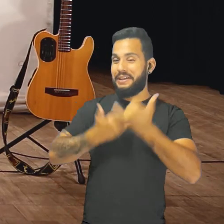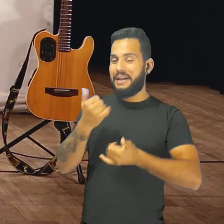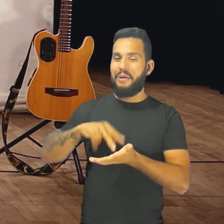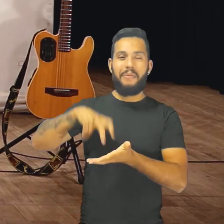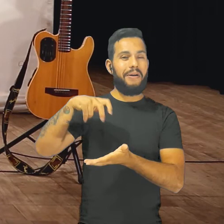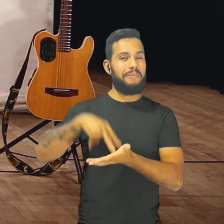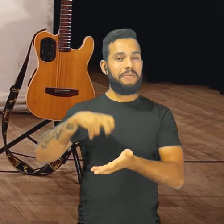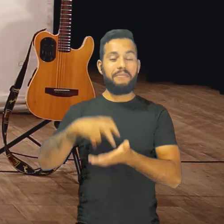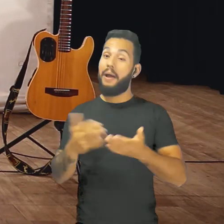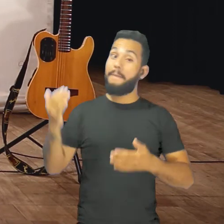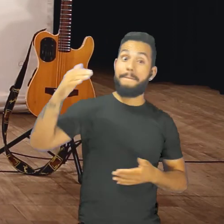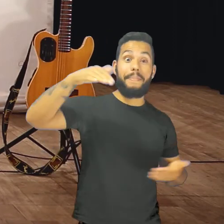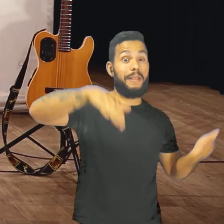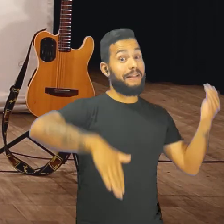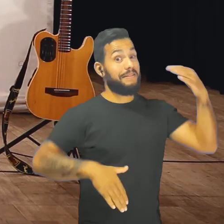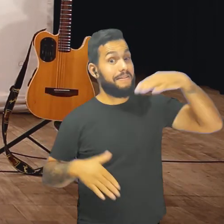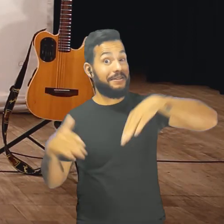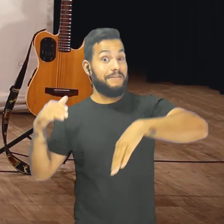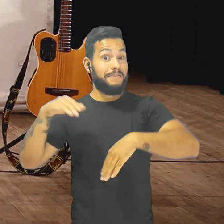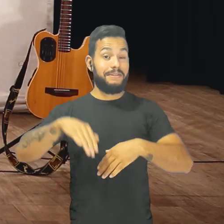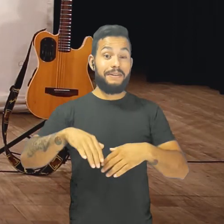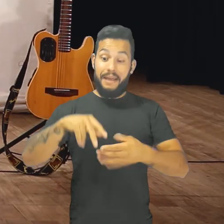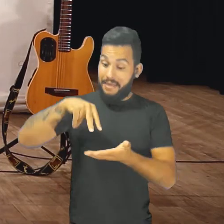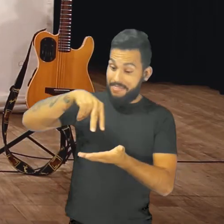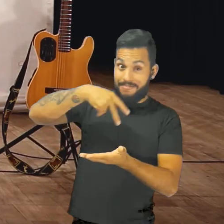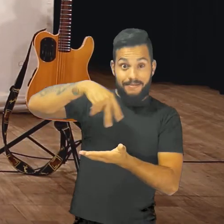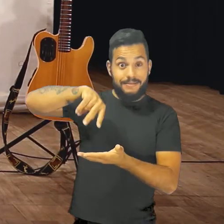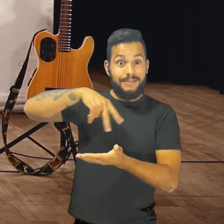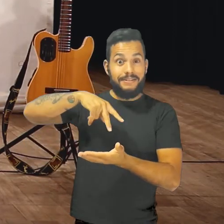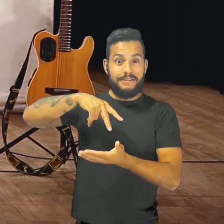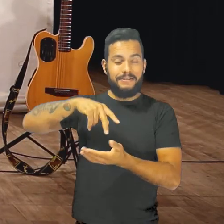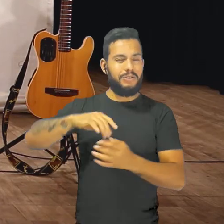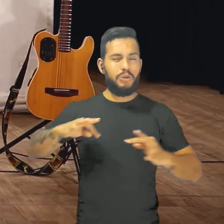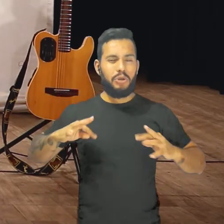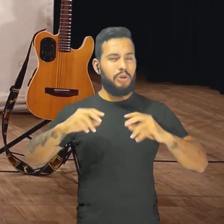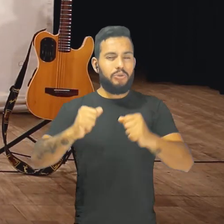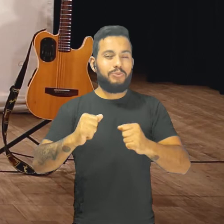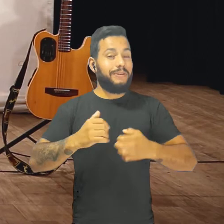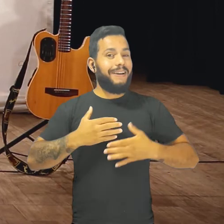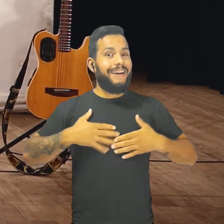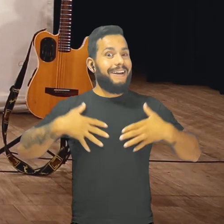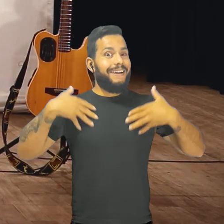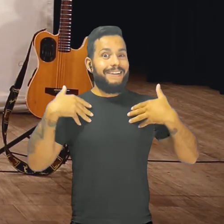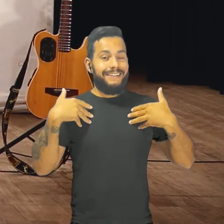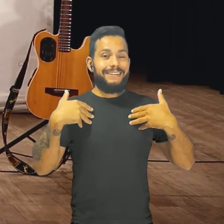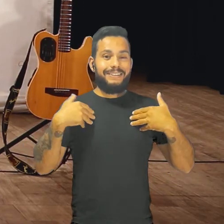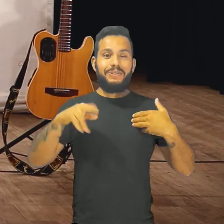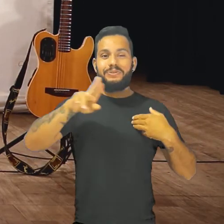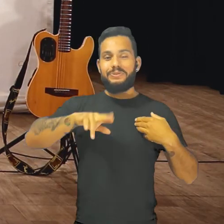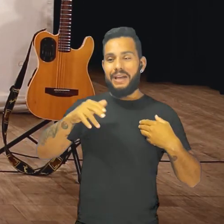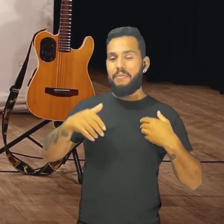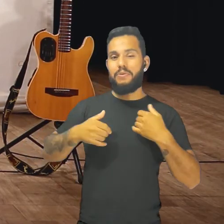Pulamos, nadamos e dançamos. Fizemos tudo isso com muito gosto. Usamos cocar e